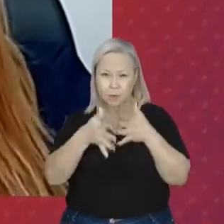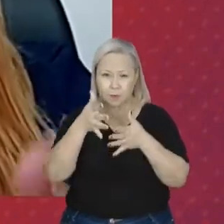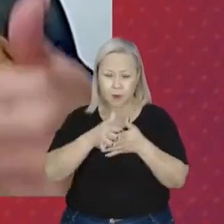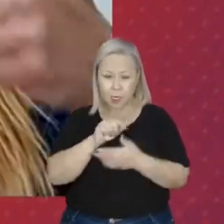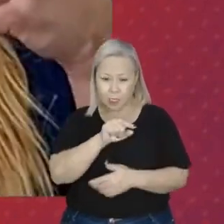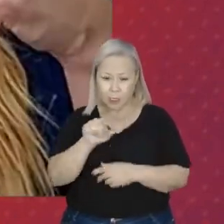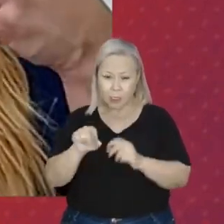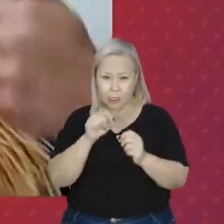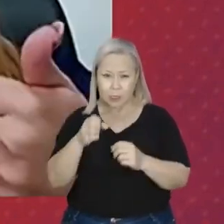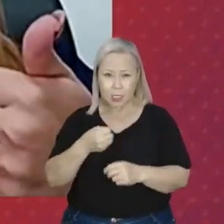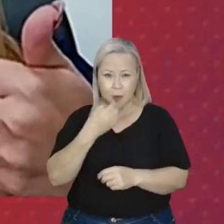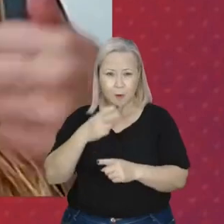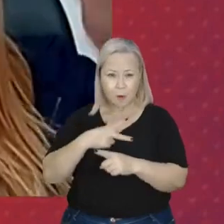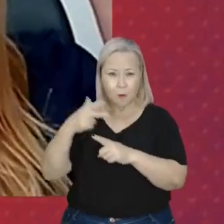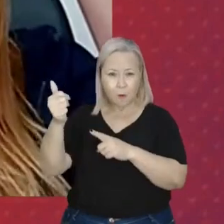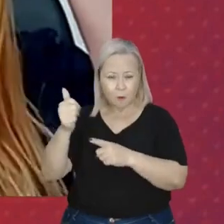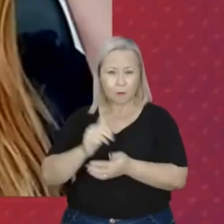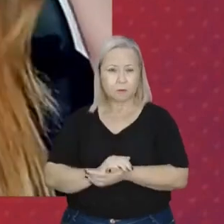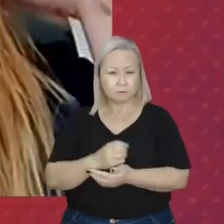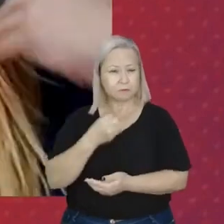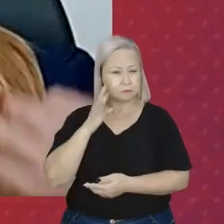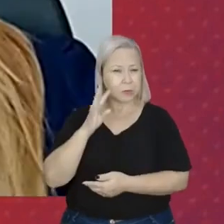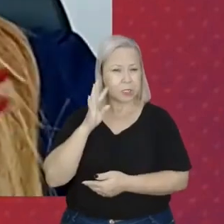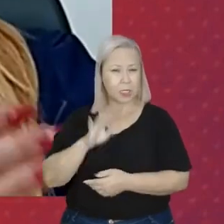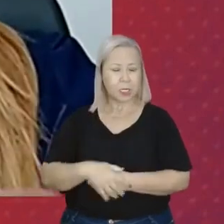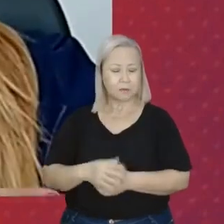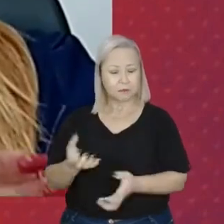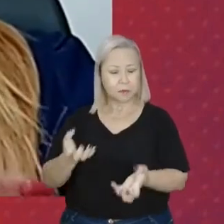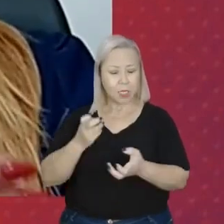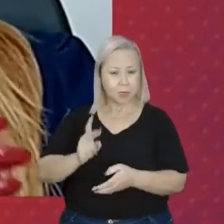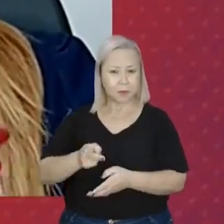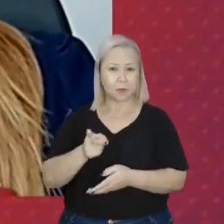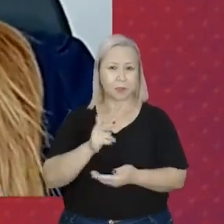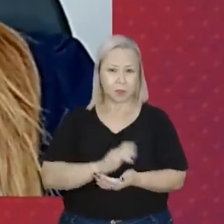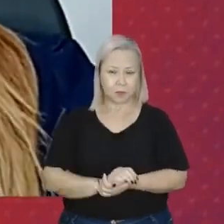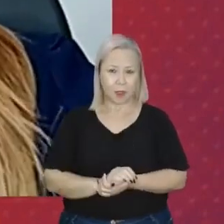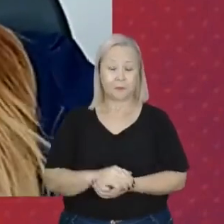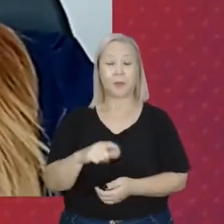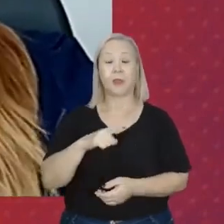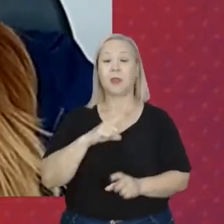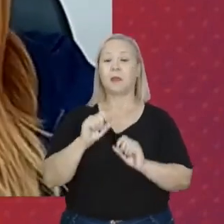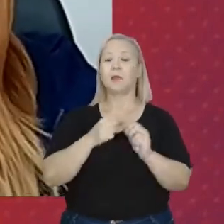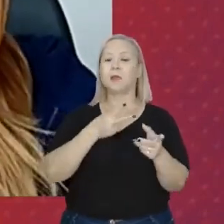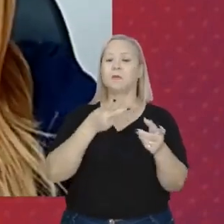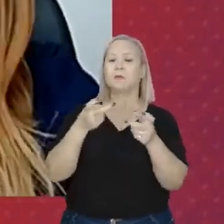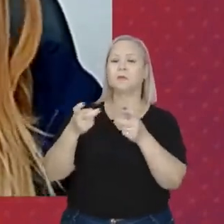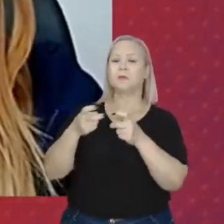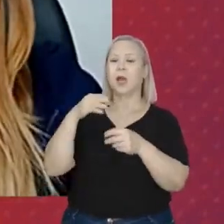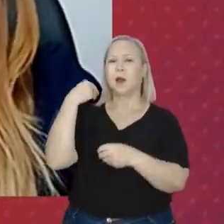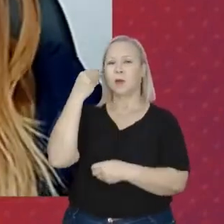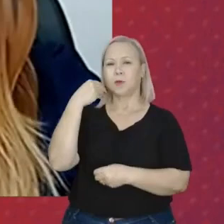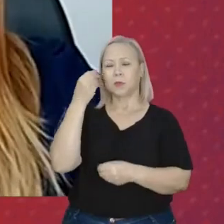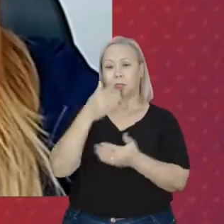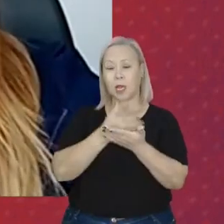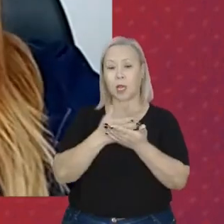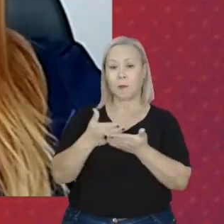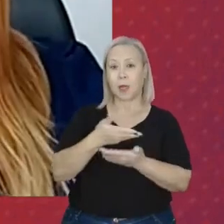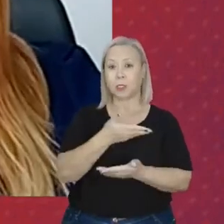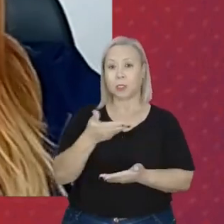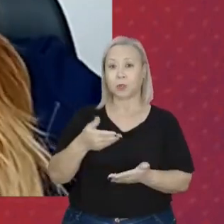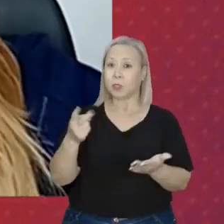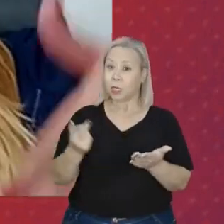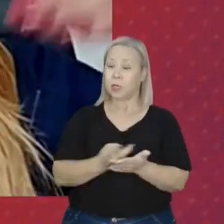é exitoso, isso aqui a gente quer continuar. Então, a gente tem que olhar para essa experiência e, a partir dela,